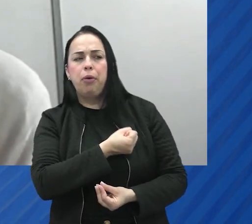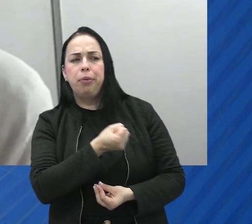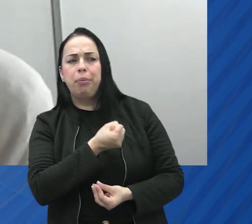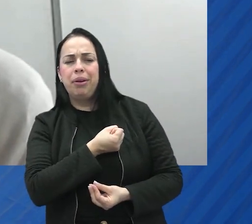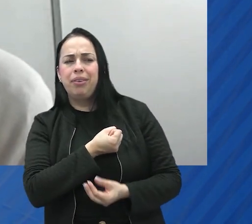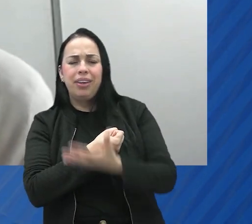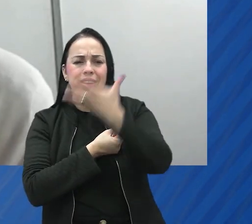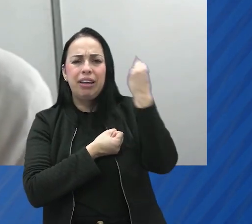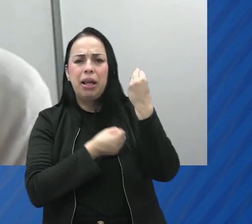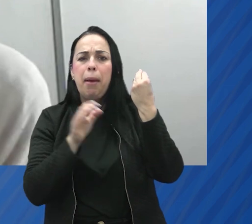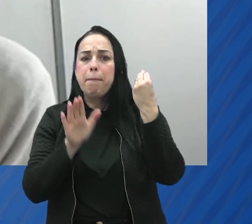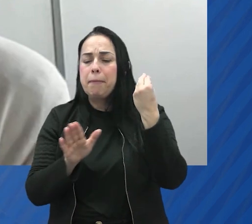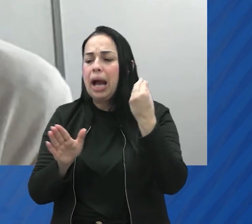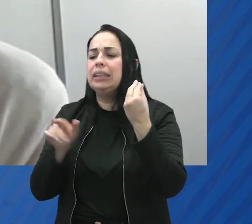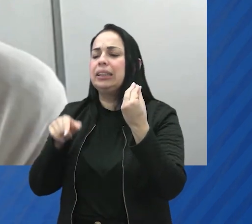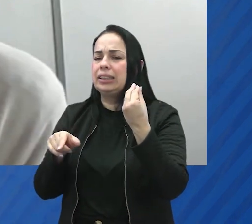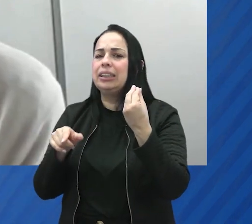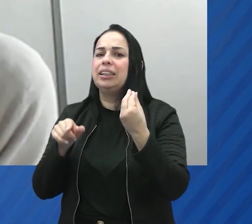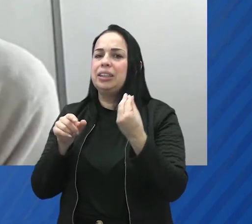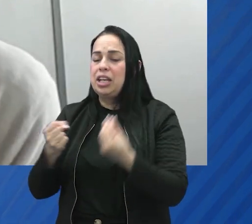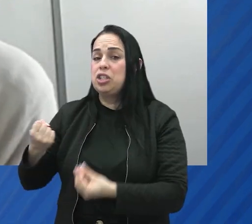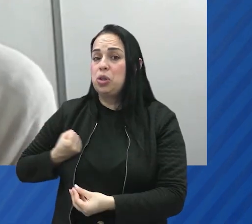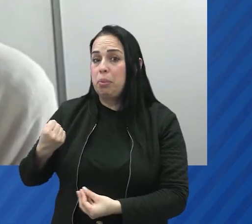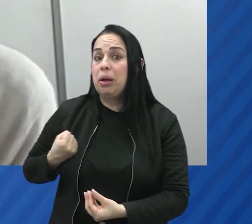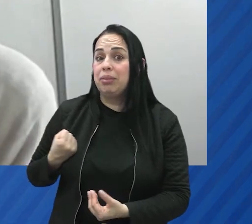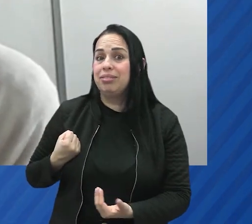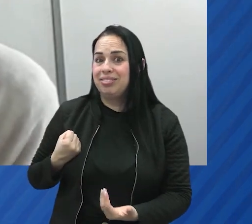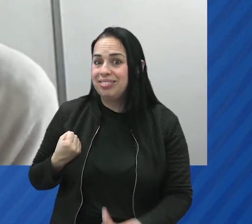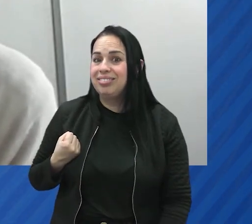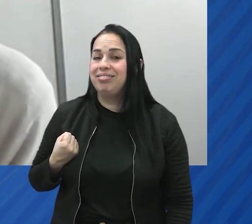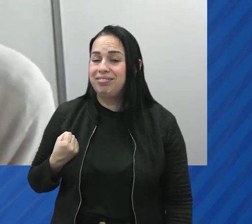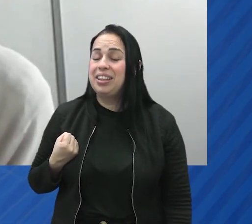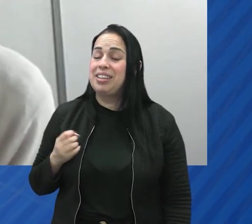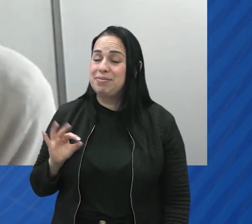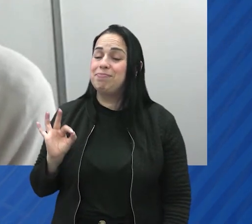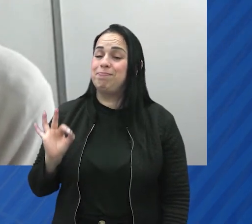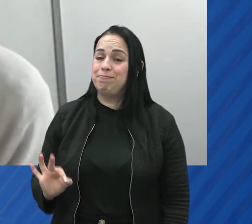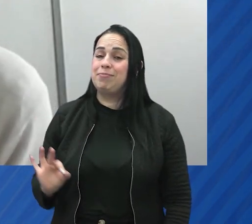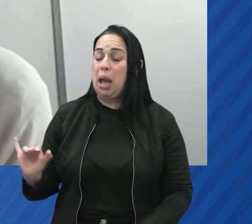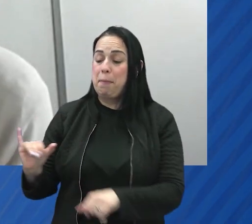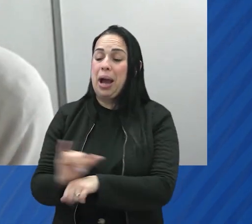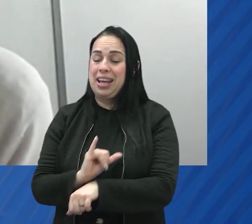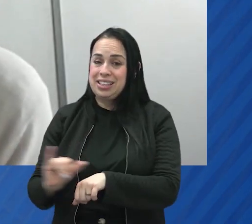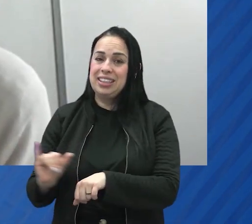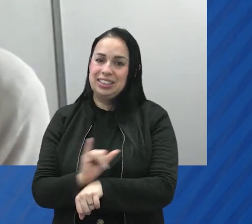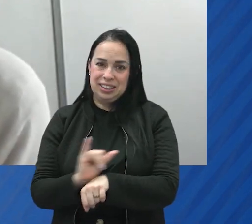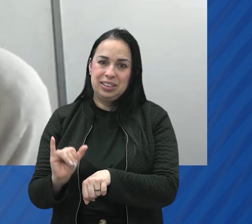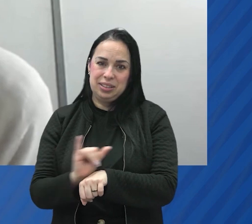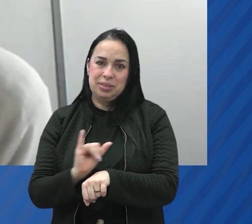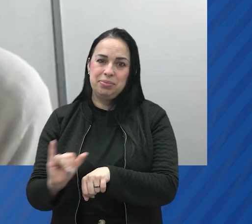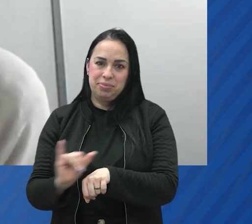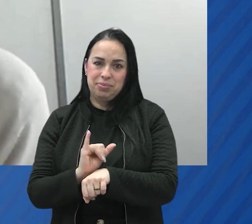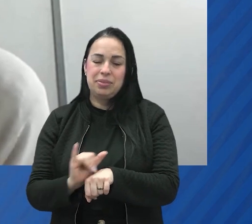codificação, dessa classificação, mas essa codificação e essa classificação é, de certa forma, uma ferramenta que